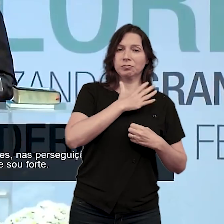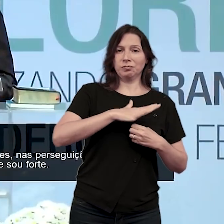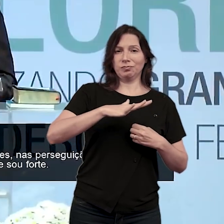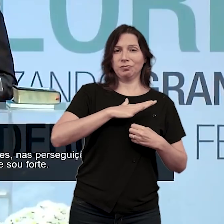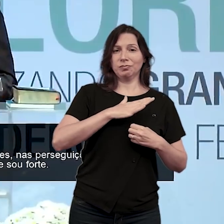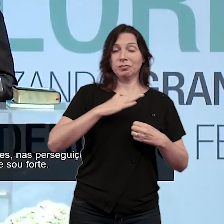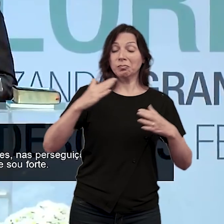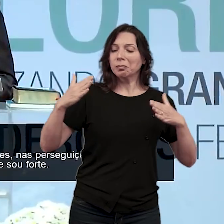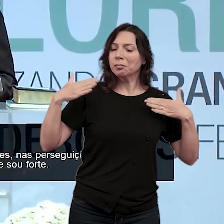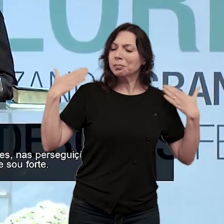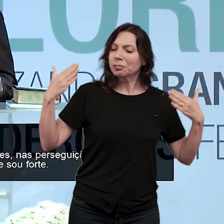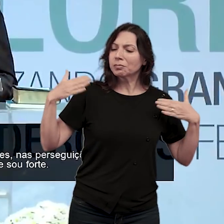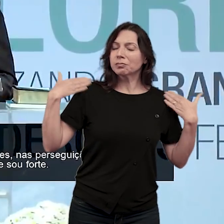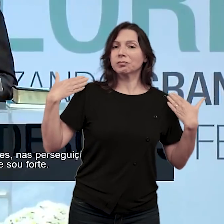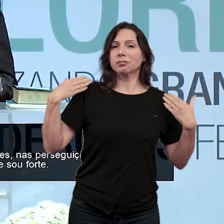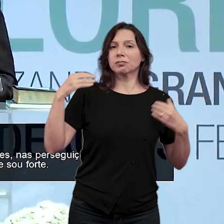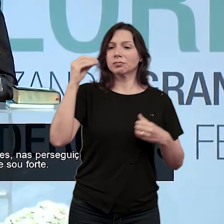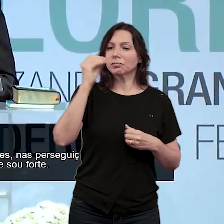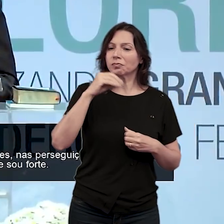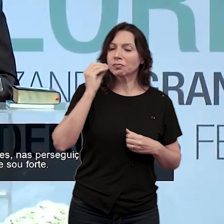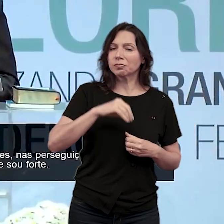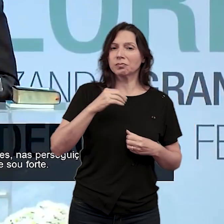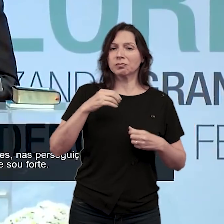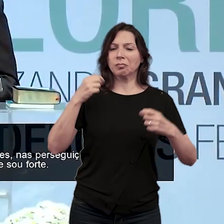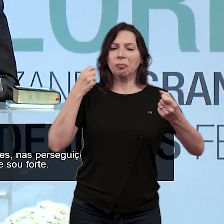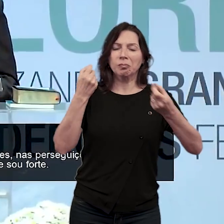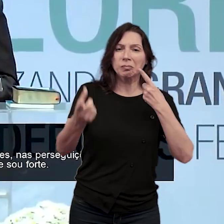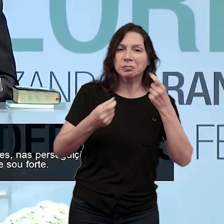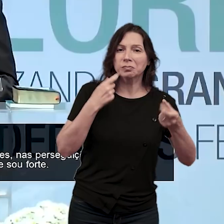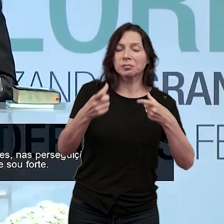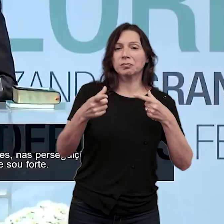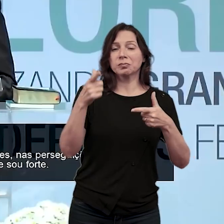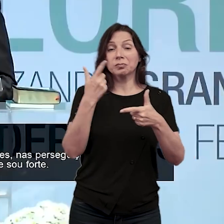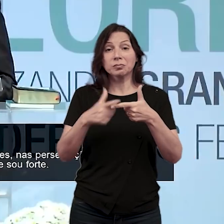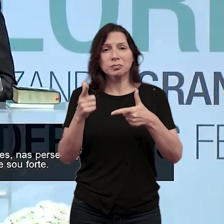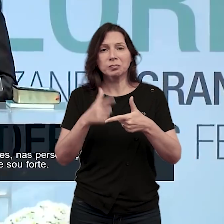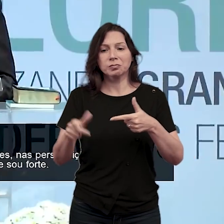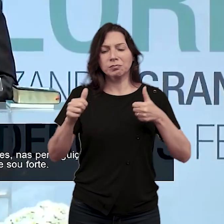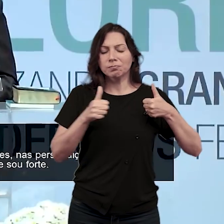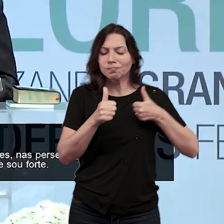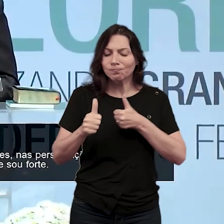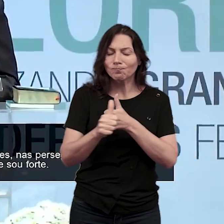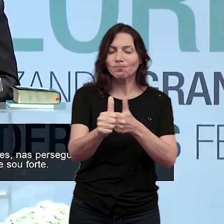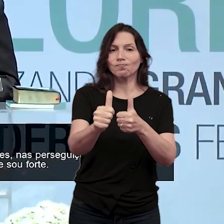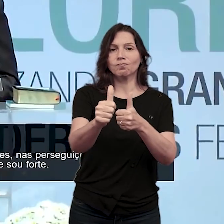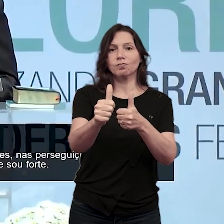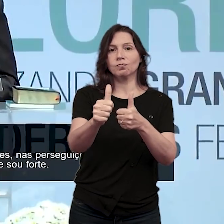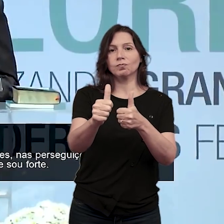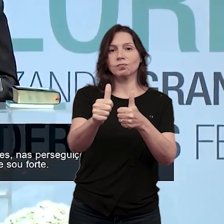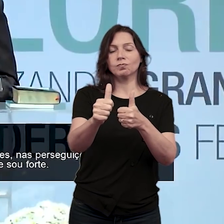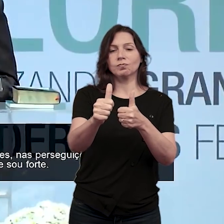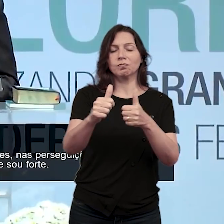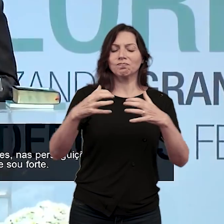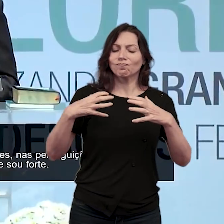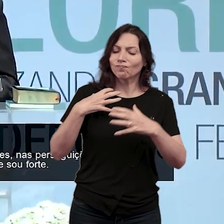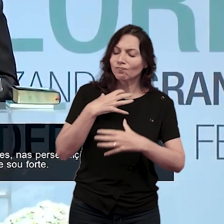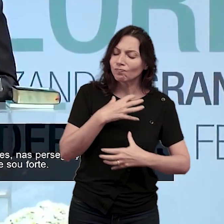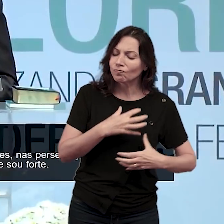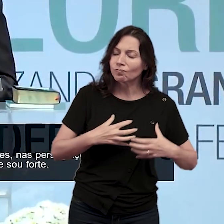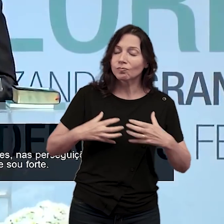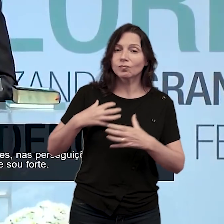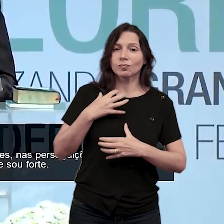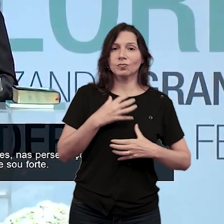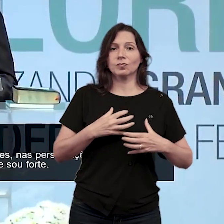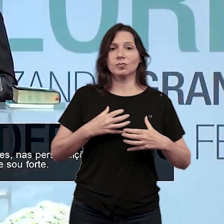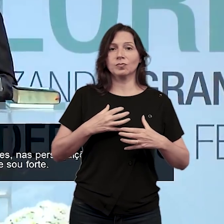nas injúrias, nas necessidades, nas perseguições, nas angústias,